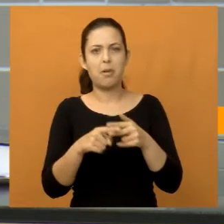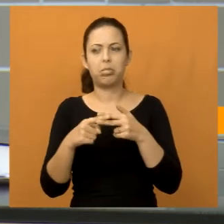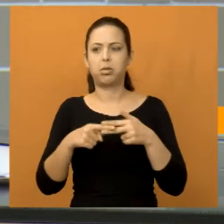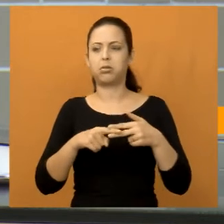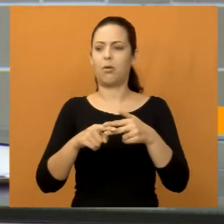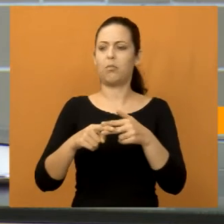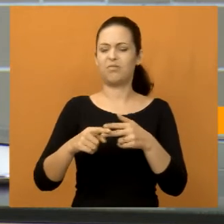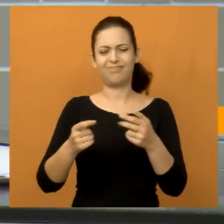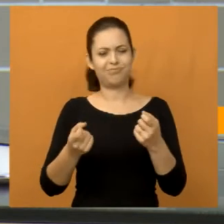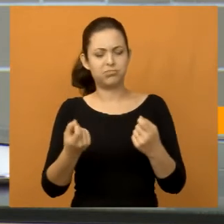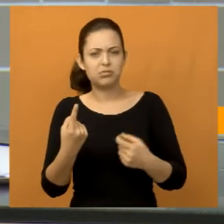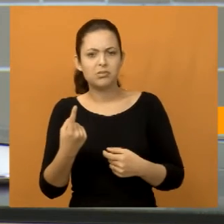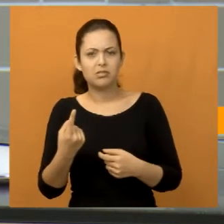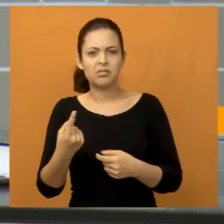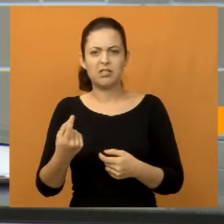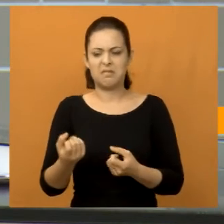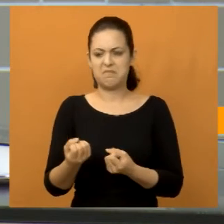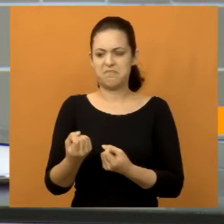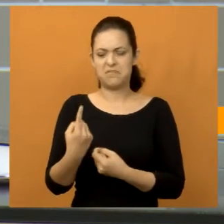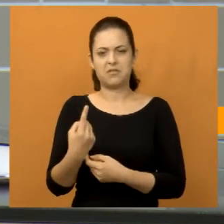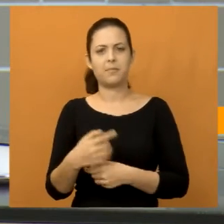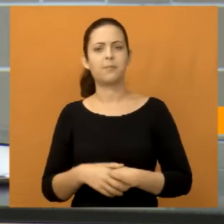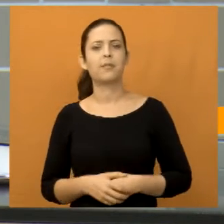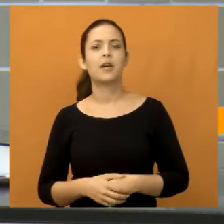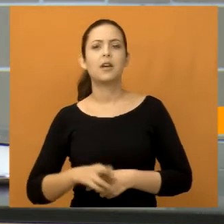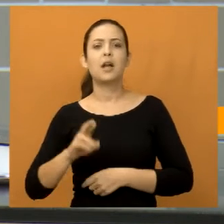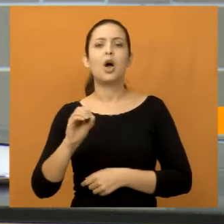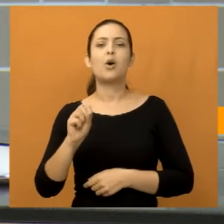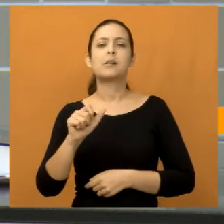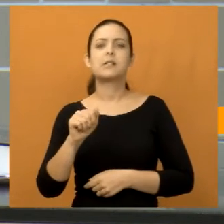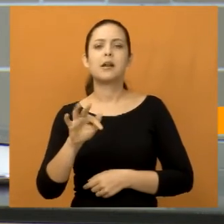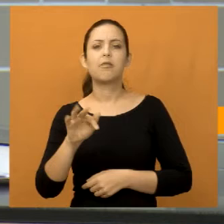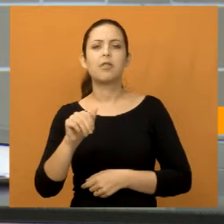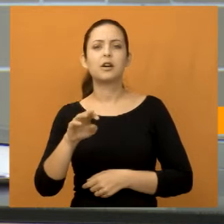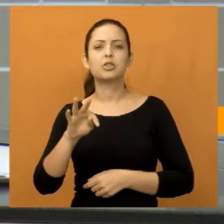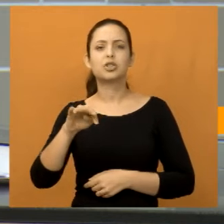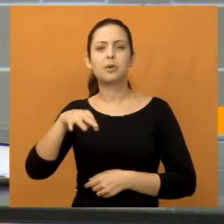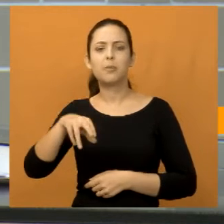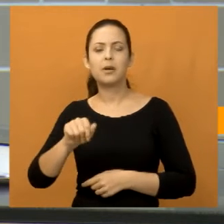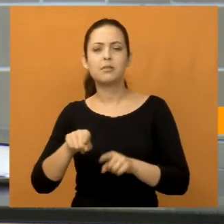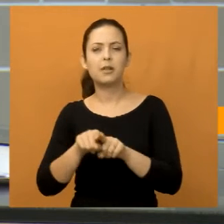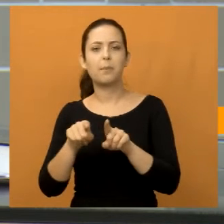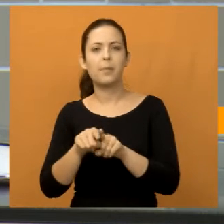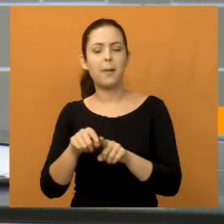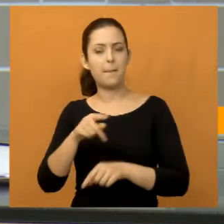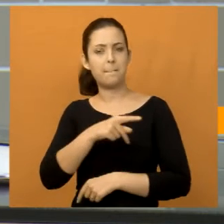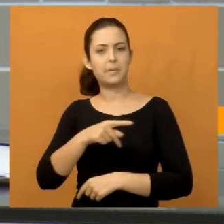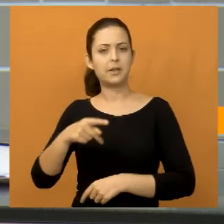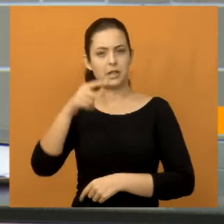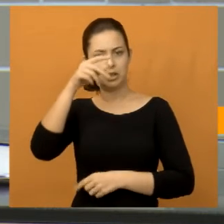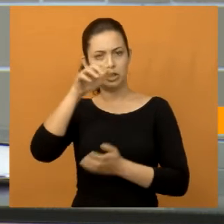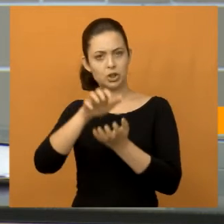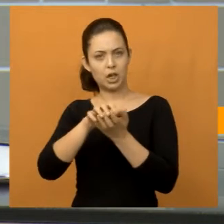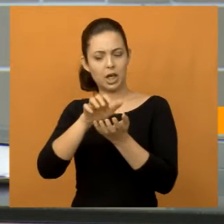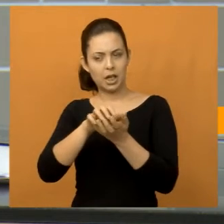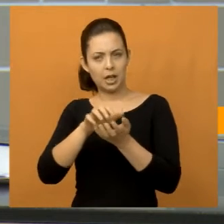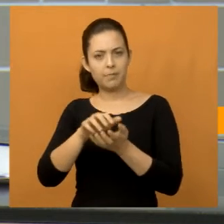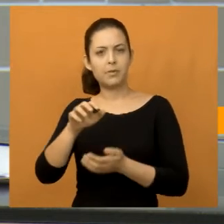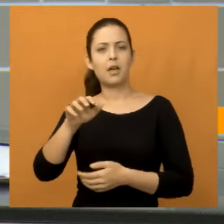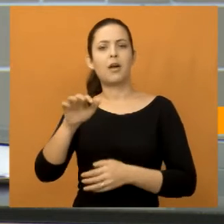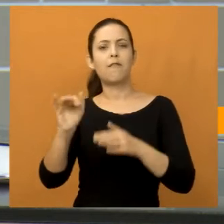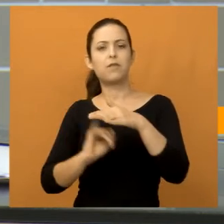manutenção. Rosa de Fátima Rangel França, presidente da Fundação Prolar de Jacareí,